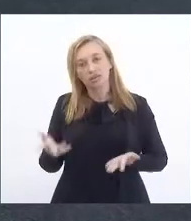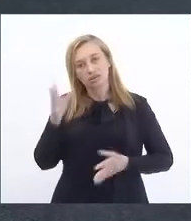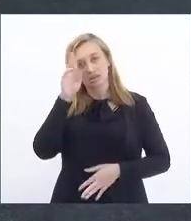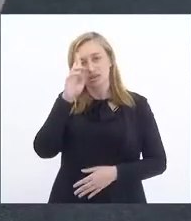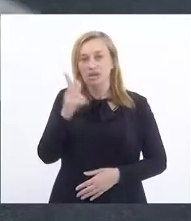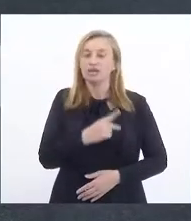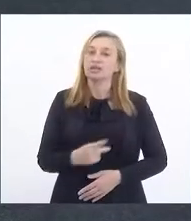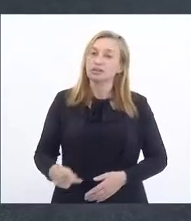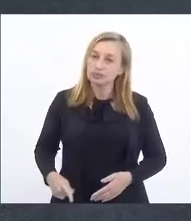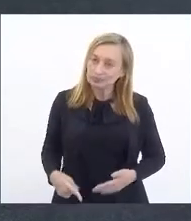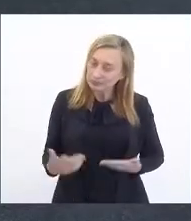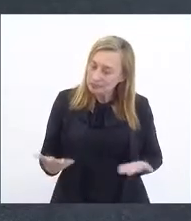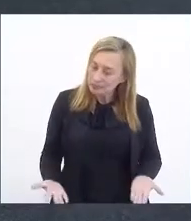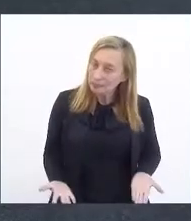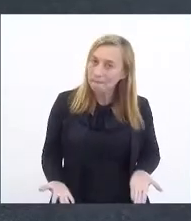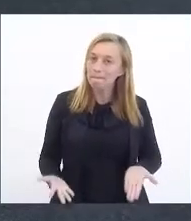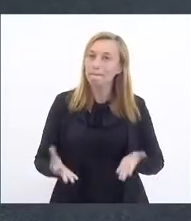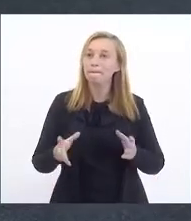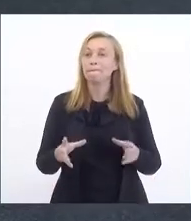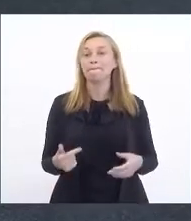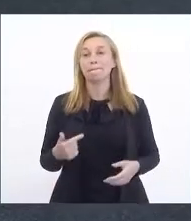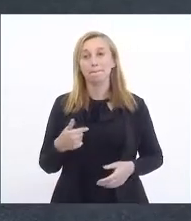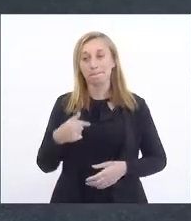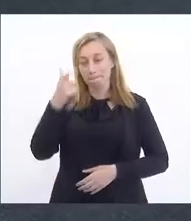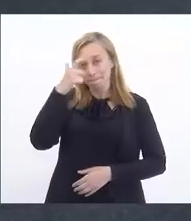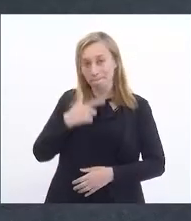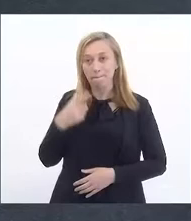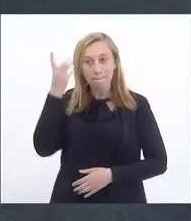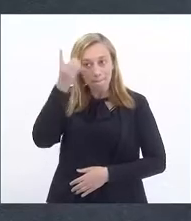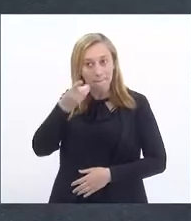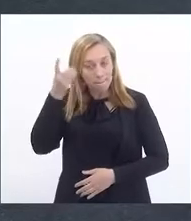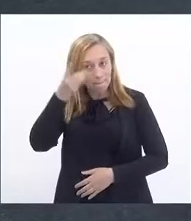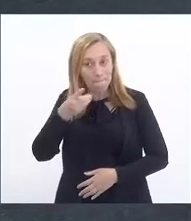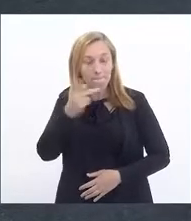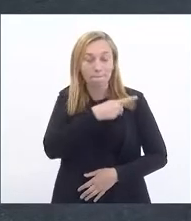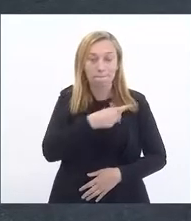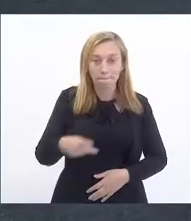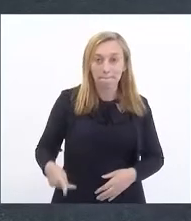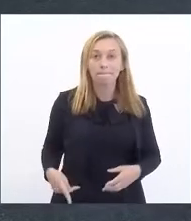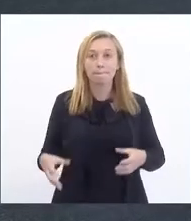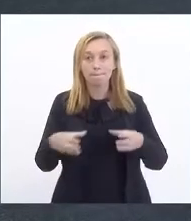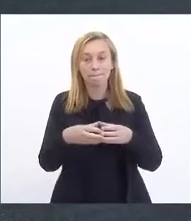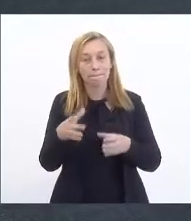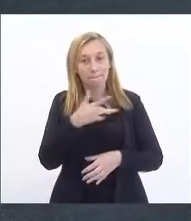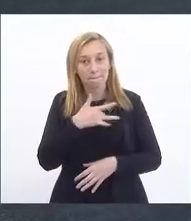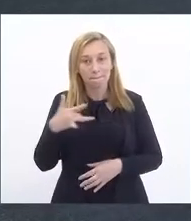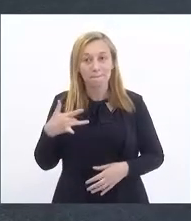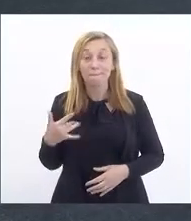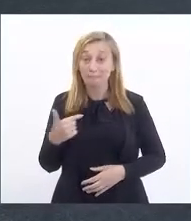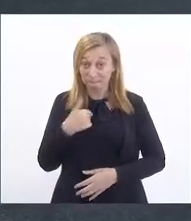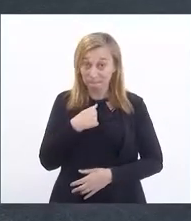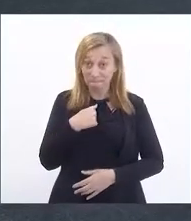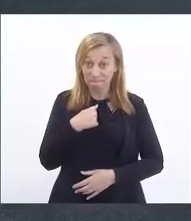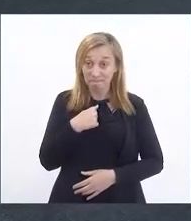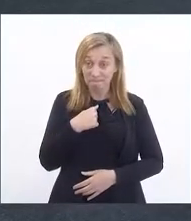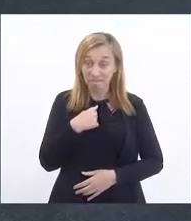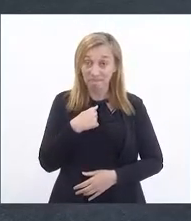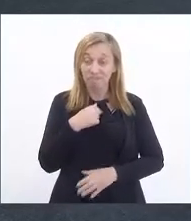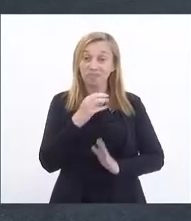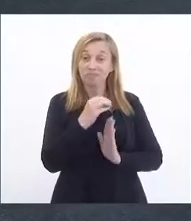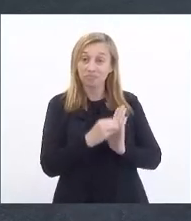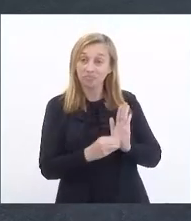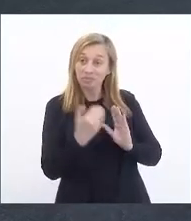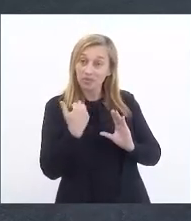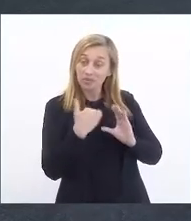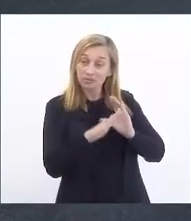presidente na condição de parlamentar na condição de presidente da comissão de saúde eu oficiei ao